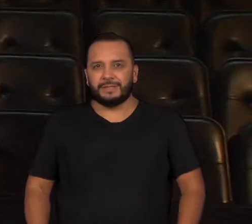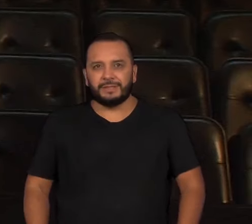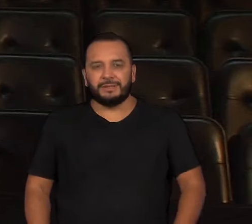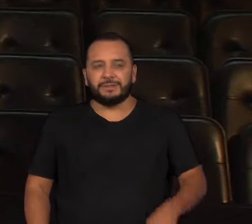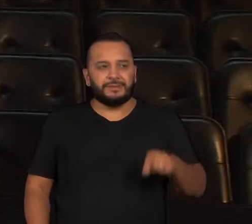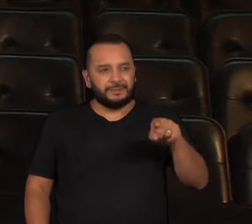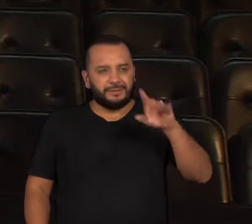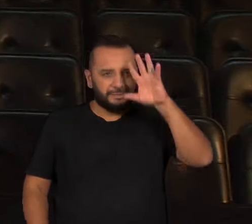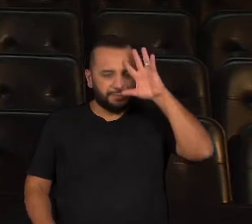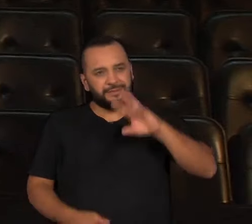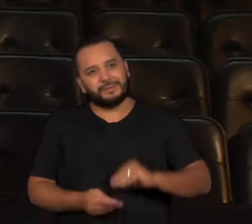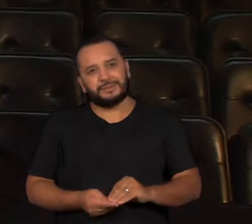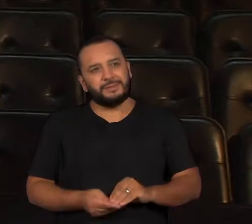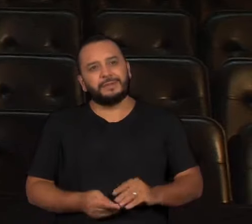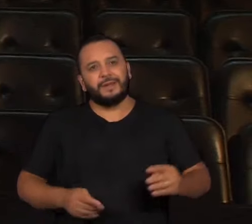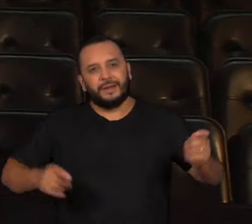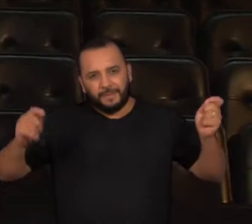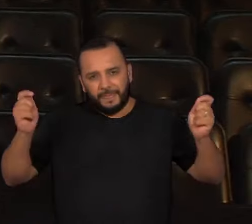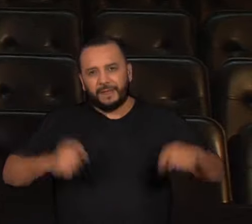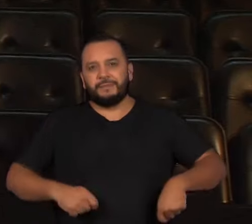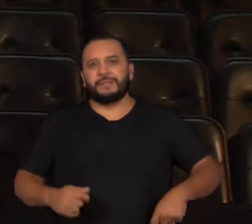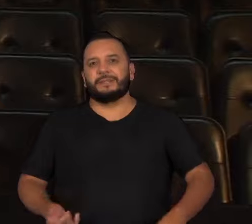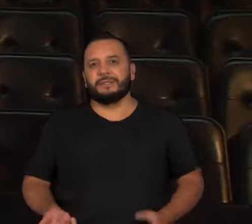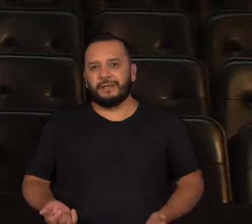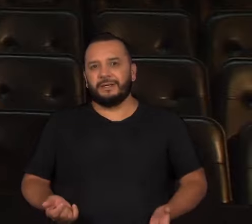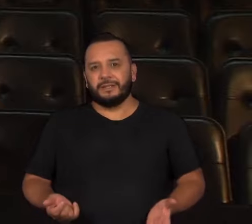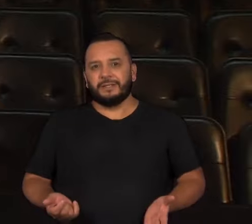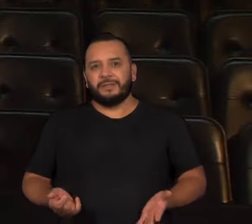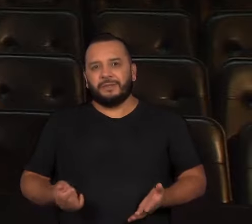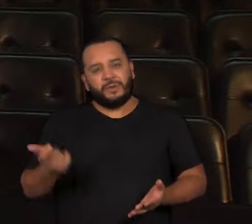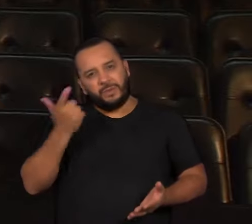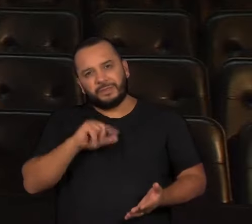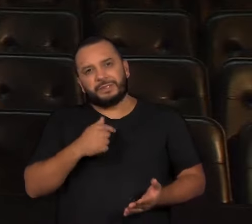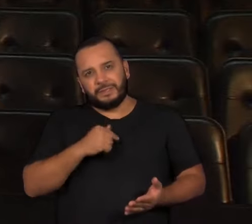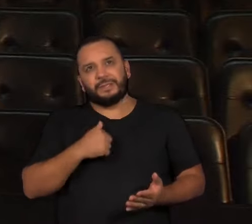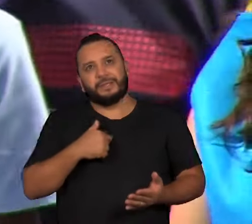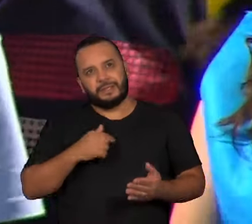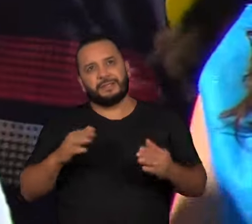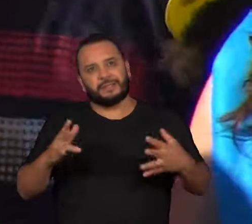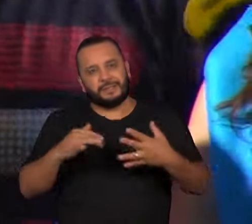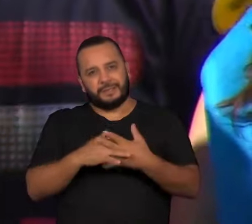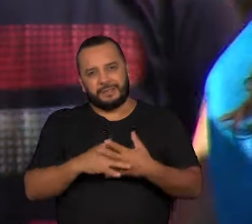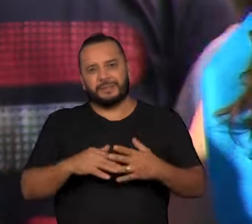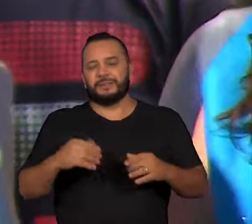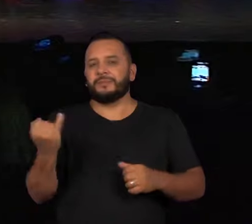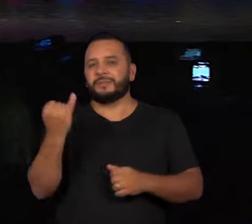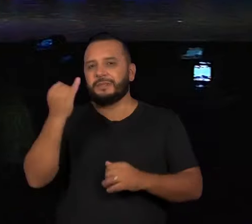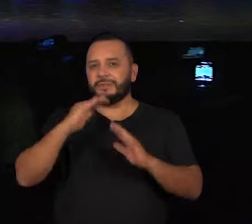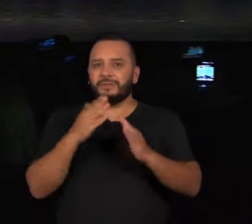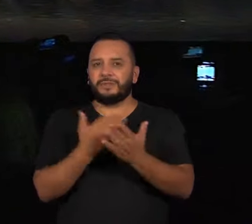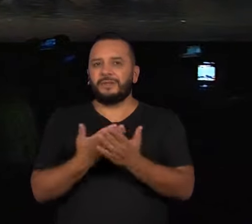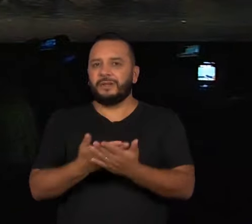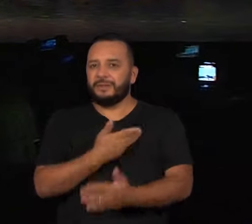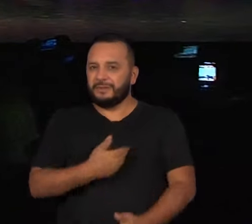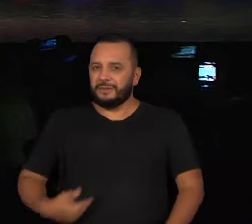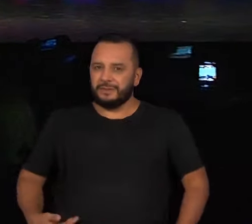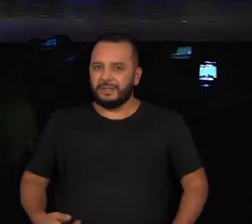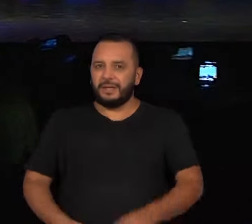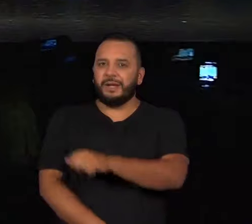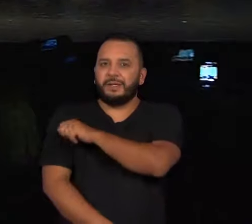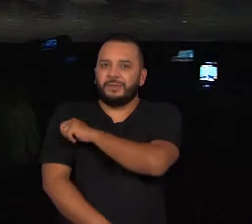a potência, acho que mais do que formar para a cidadania, entender a potência também da escola pública. Os nossos meninos, nossos estudantes,